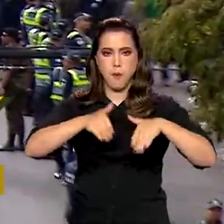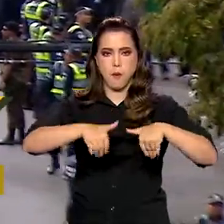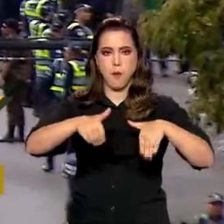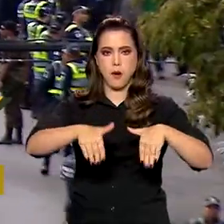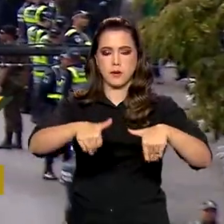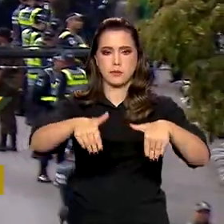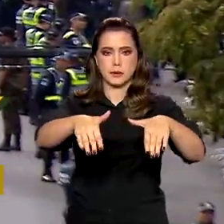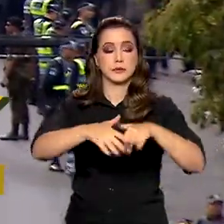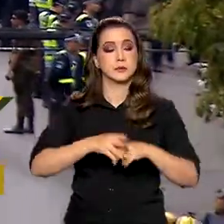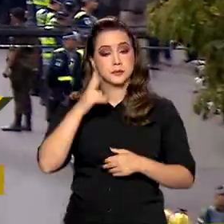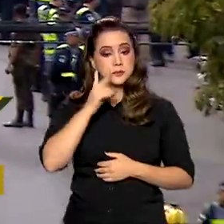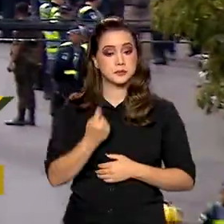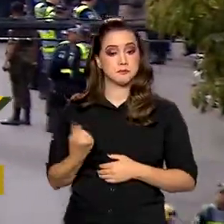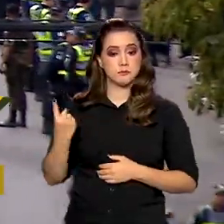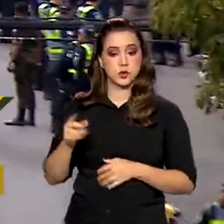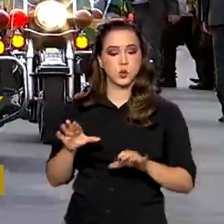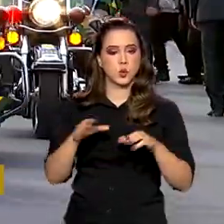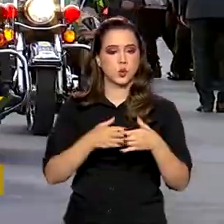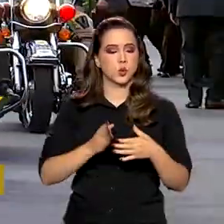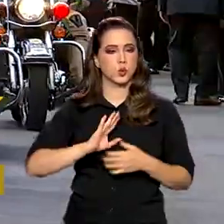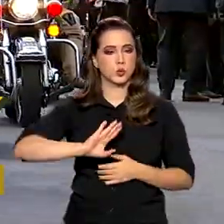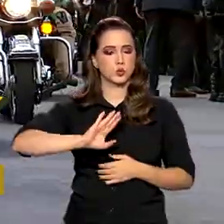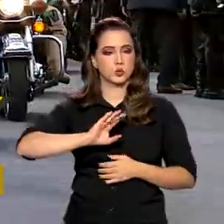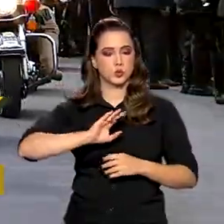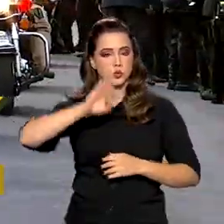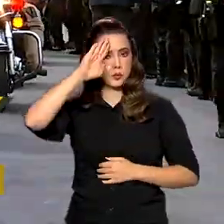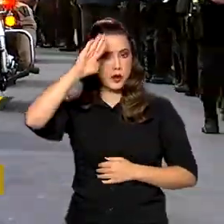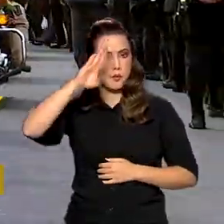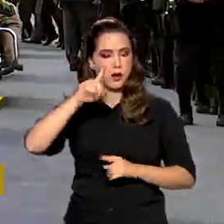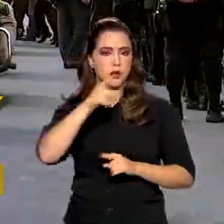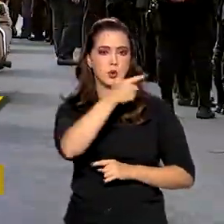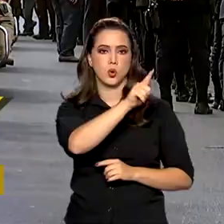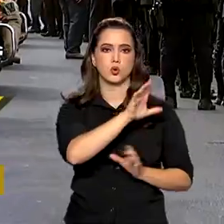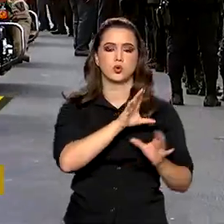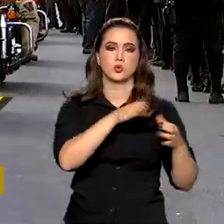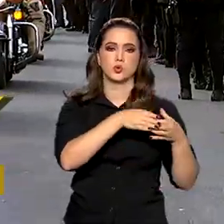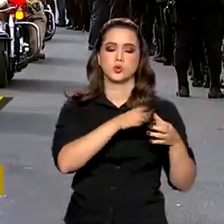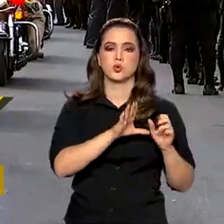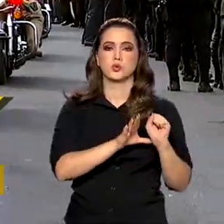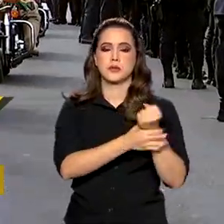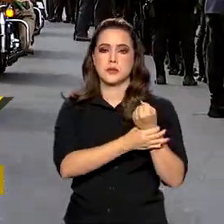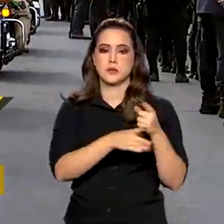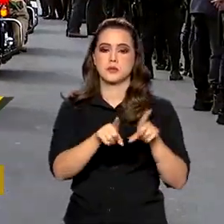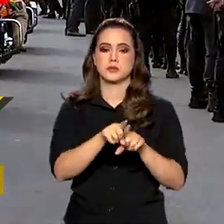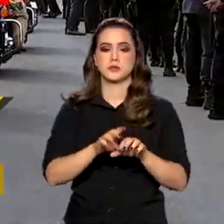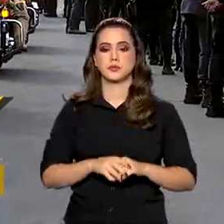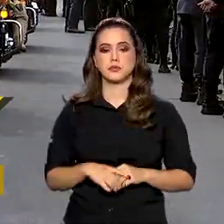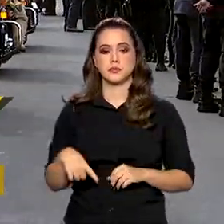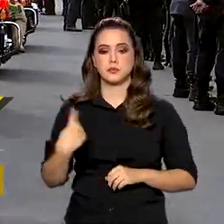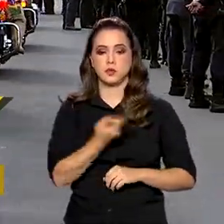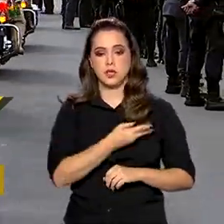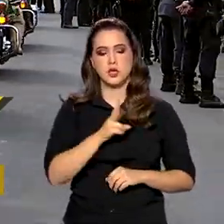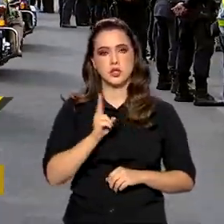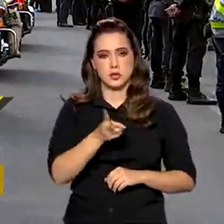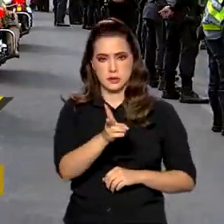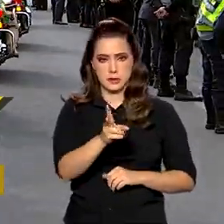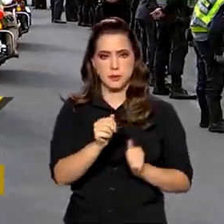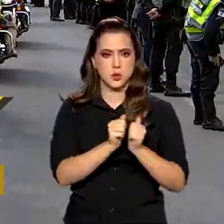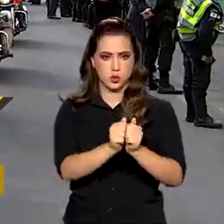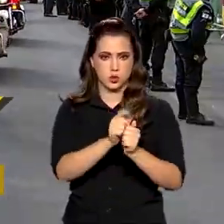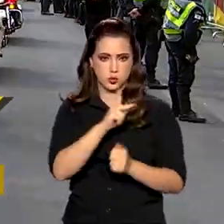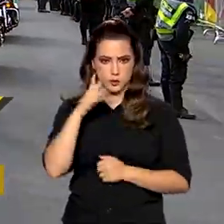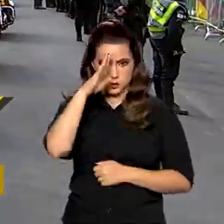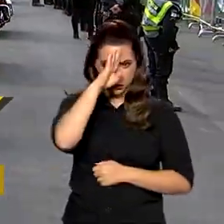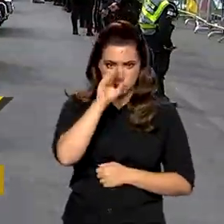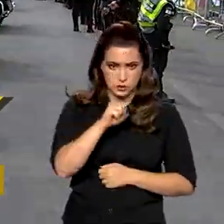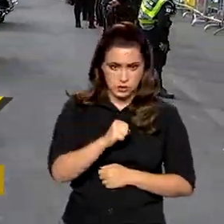Armadas e as demais agências de Estado. Em eventos que o presidente participa, sempre temos, né, os batedores? Sempre